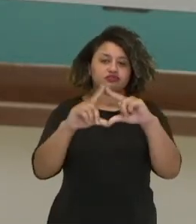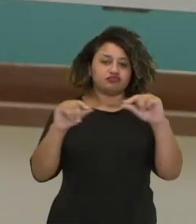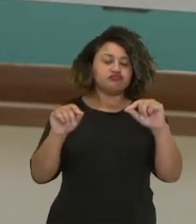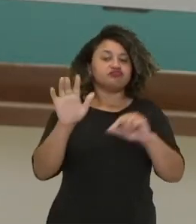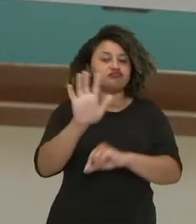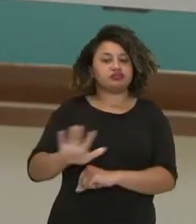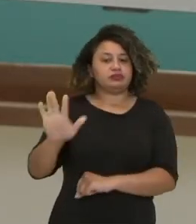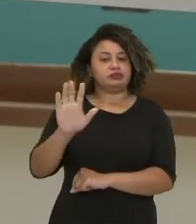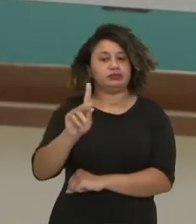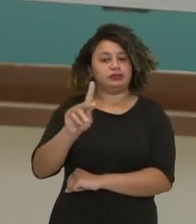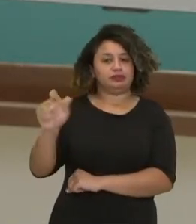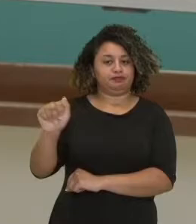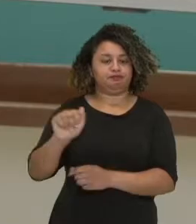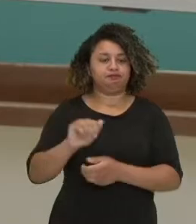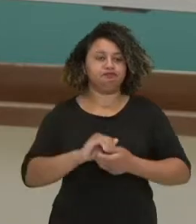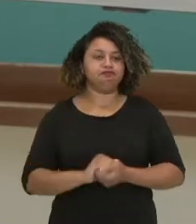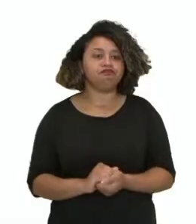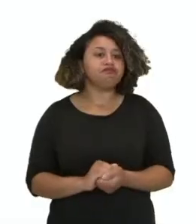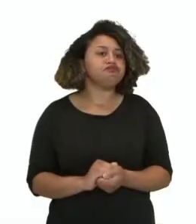de uma PA.